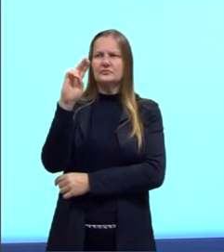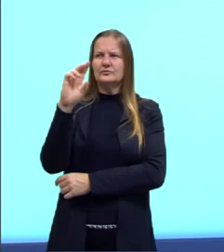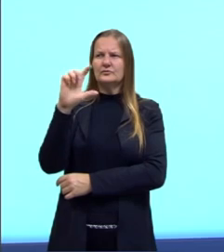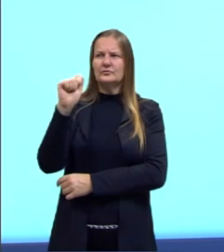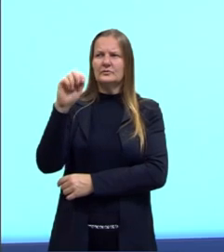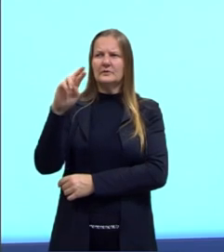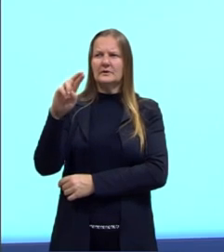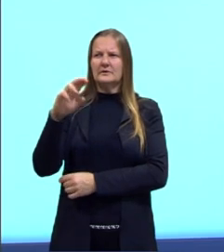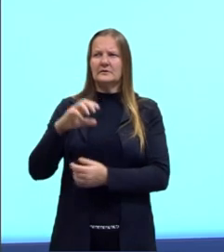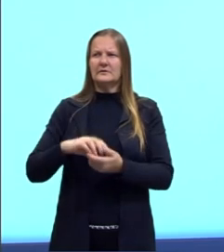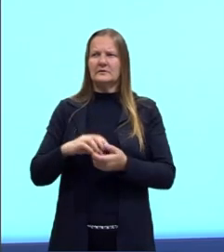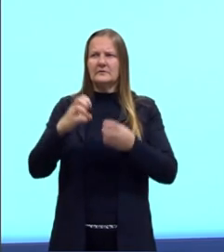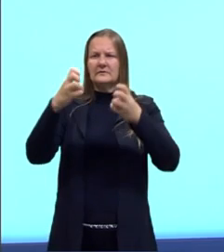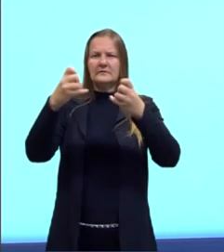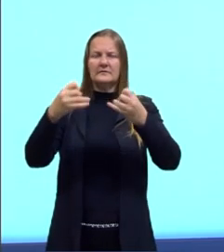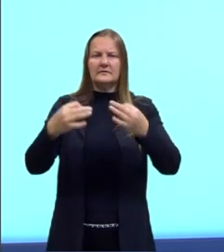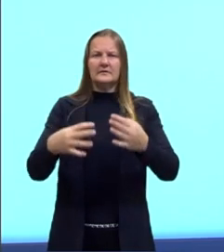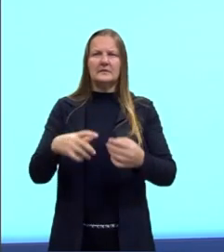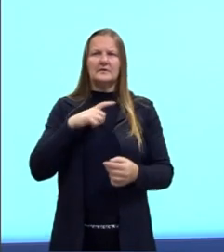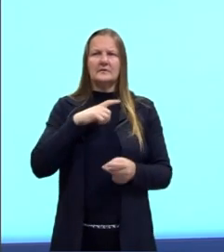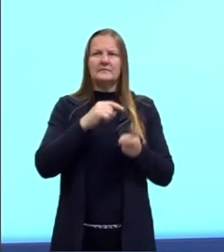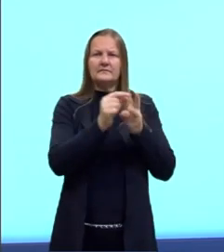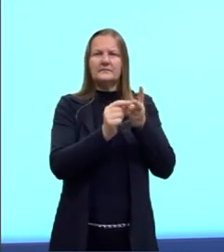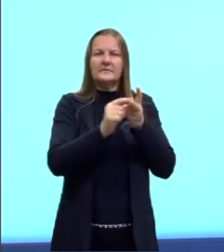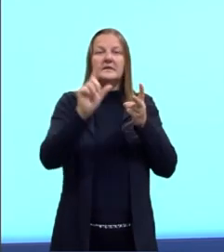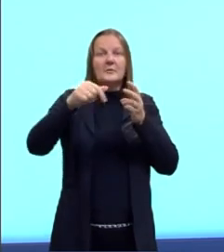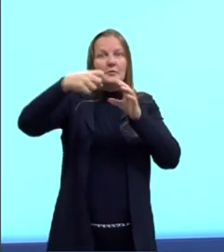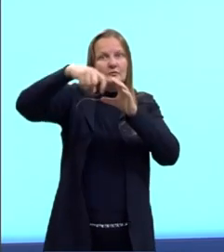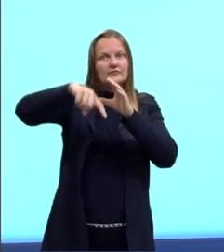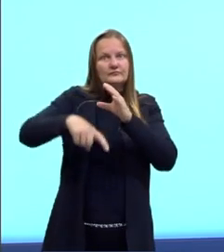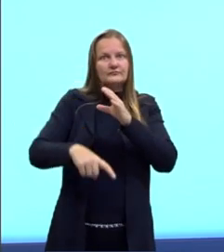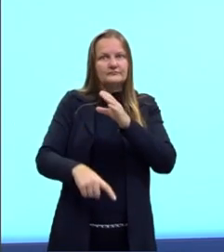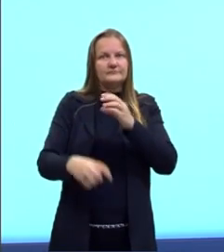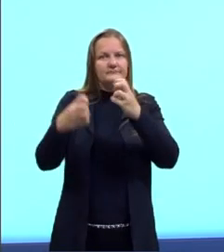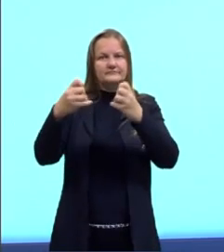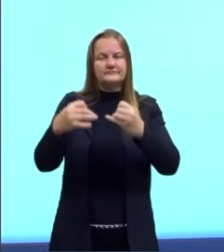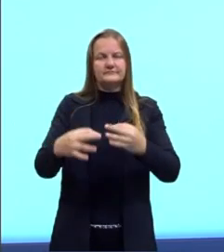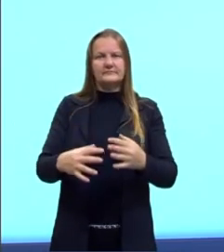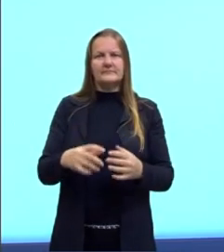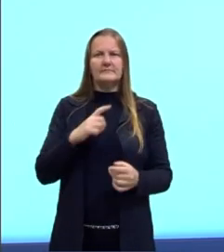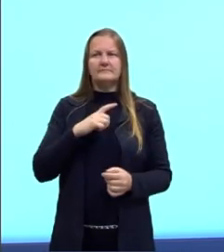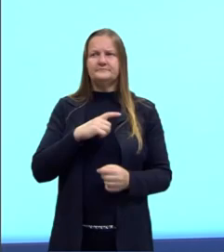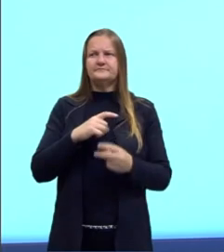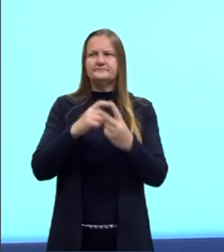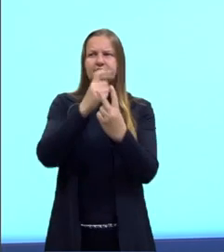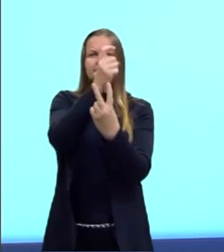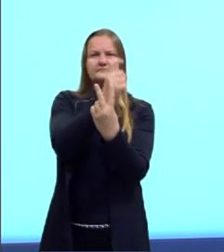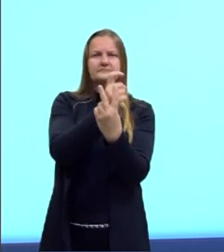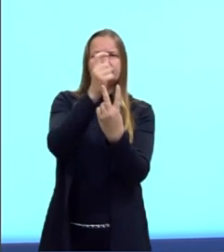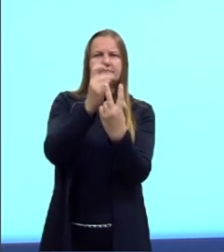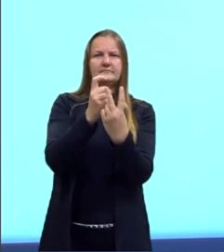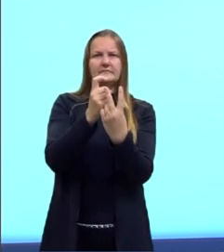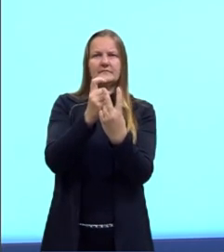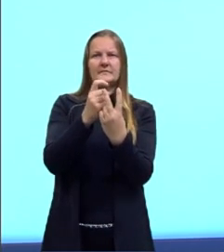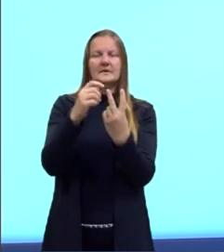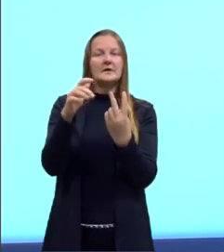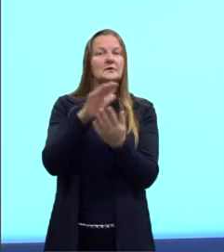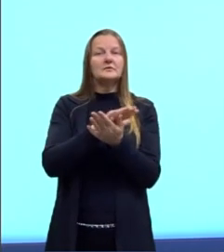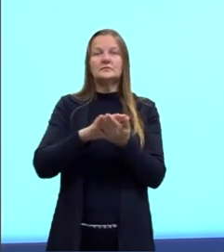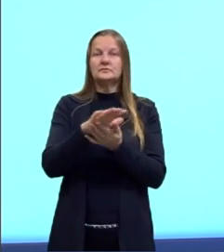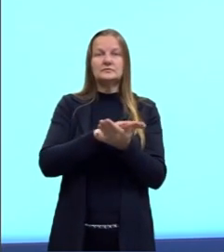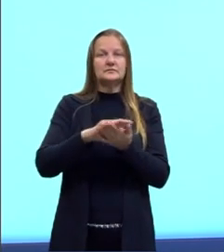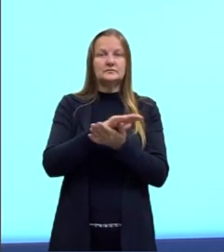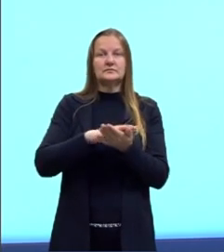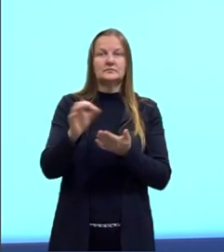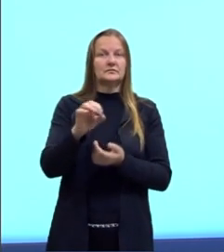depois eu vou falar um pouquinho mais sobre ele nesse caso aqui e como é que o XX não tem esse gênio